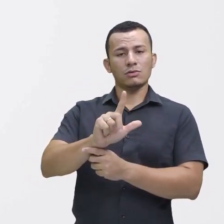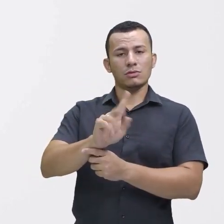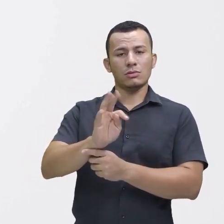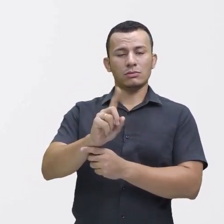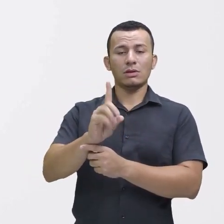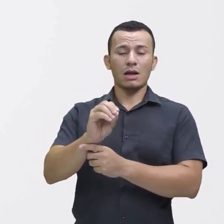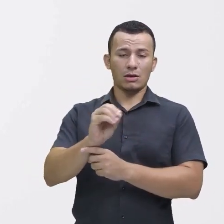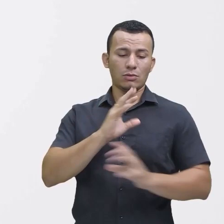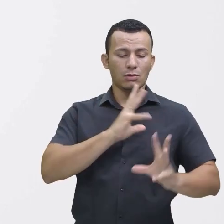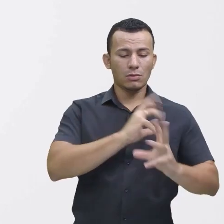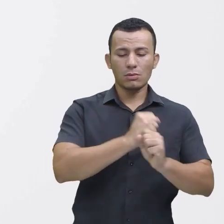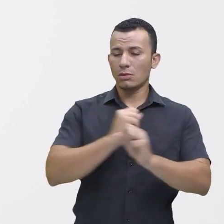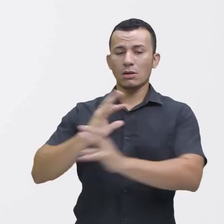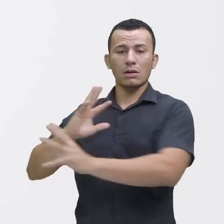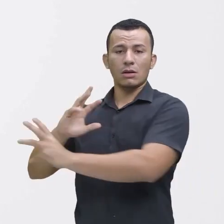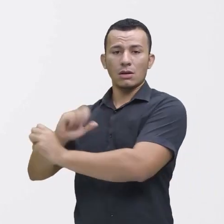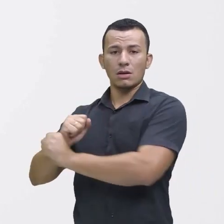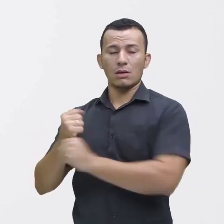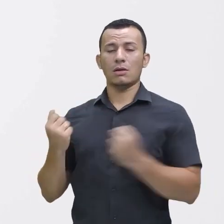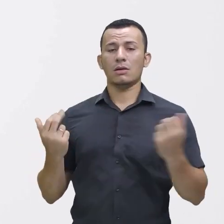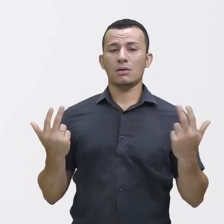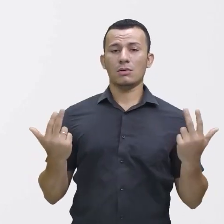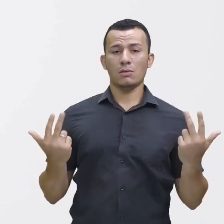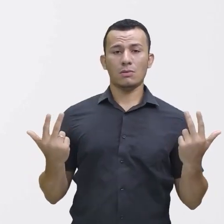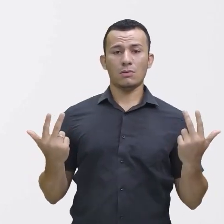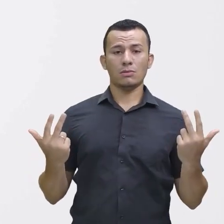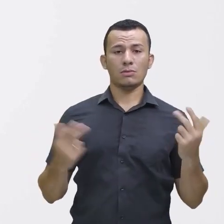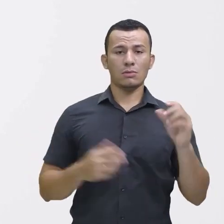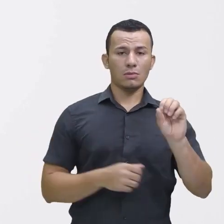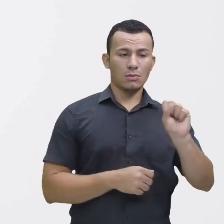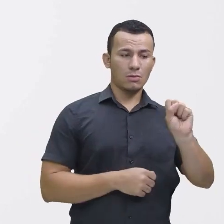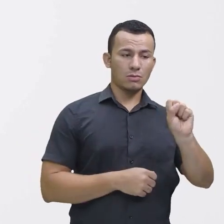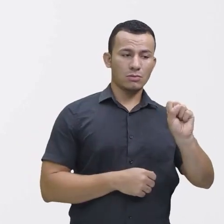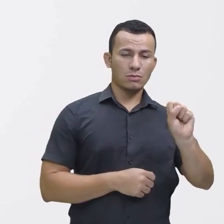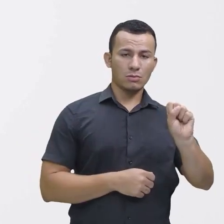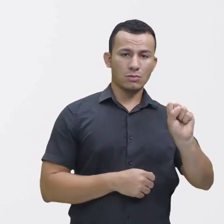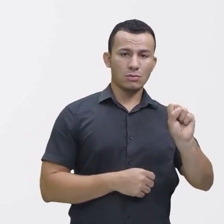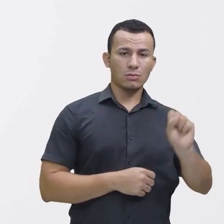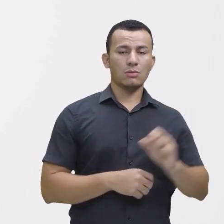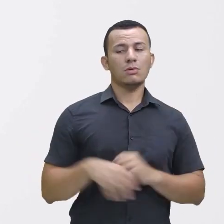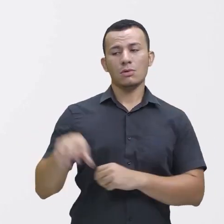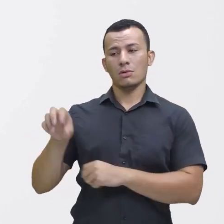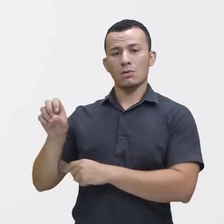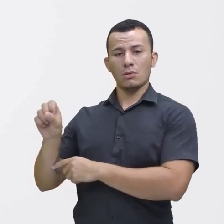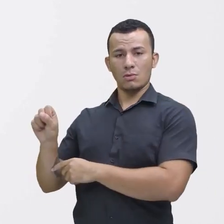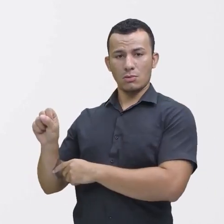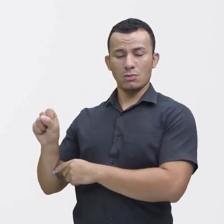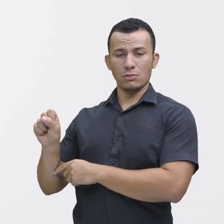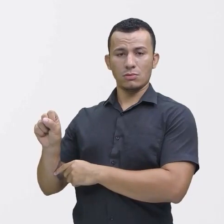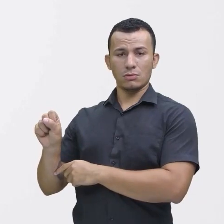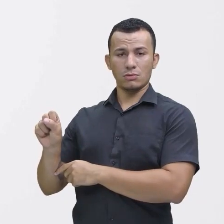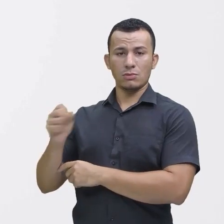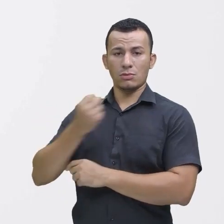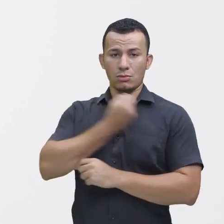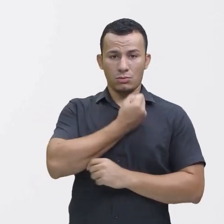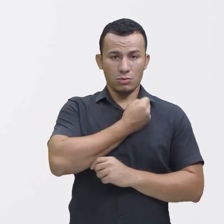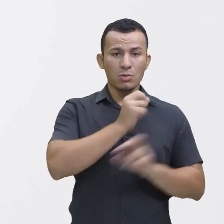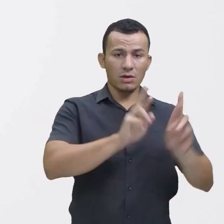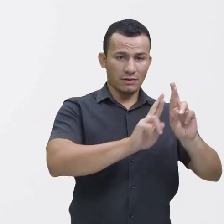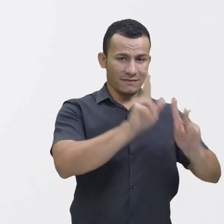resultado aqui foi 8 para uma sentença diferente, mas o resultado foi